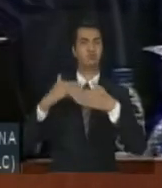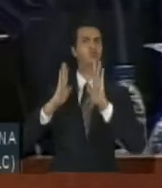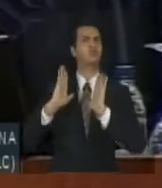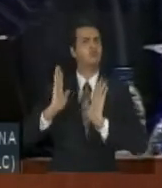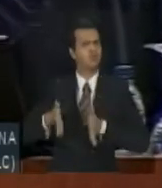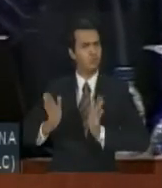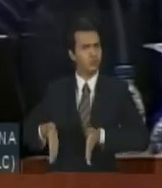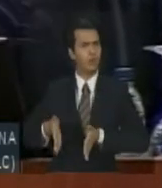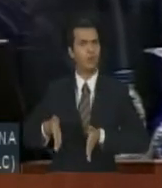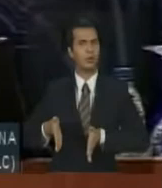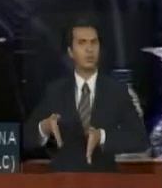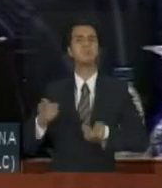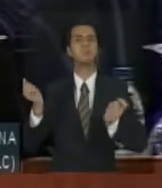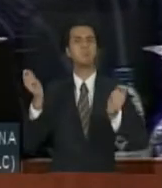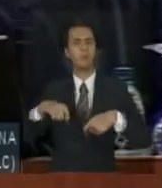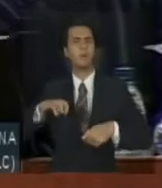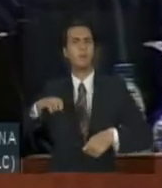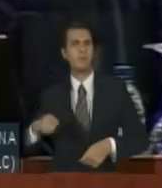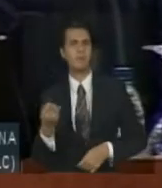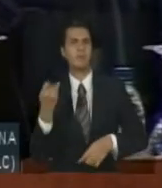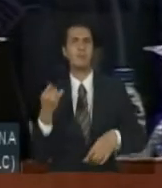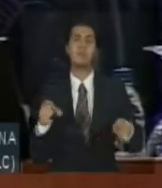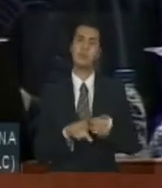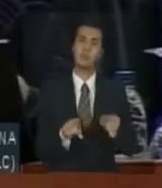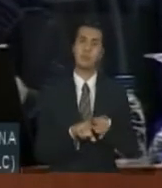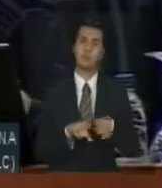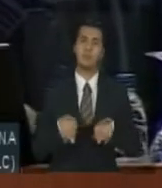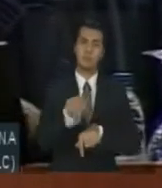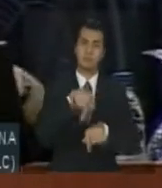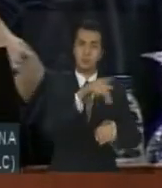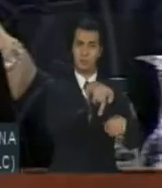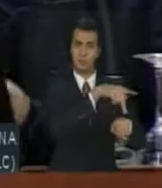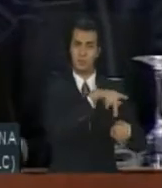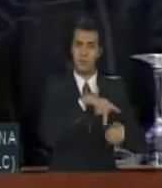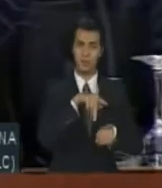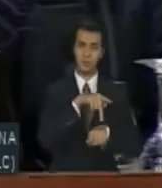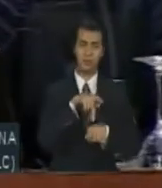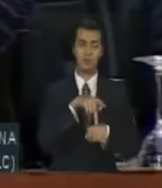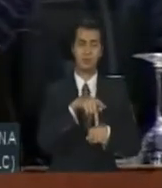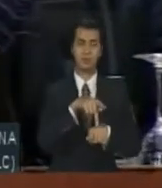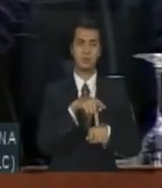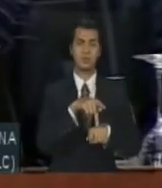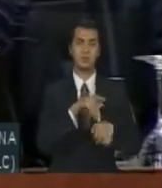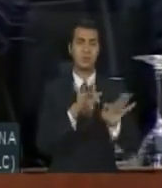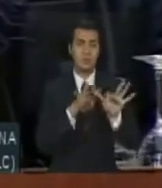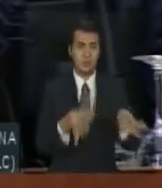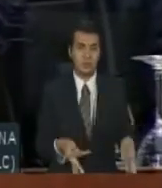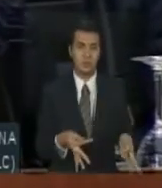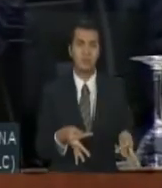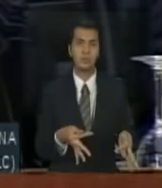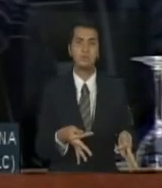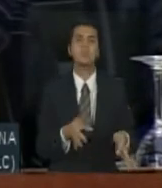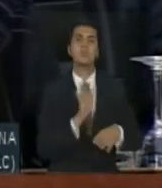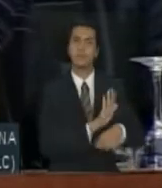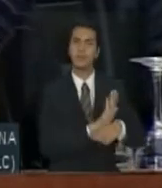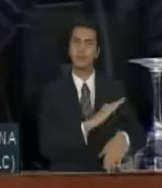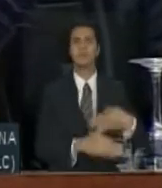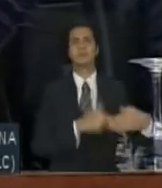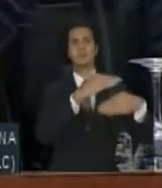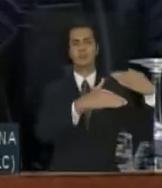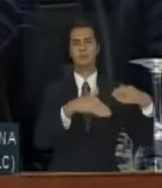tenham seus benefícios, mas eu falo num novo paradigma porque